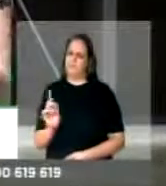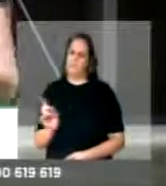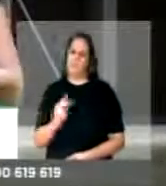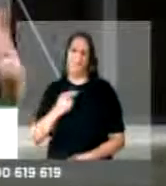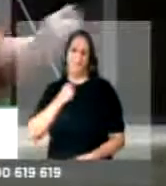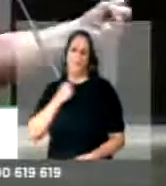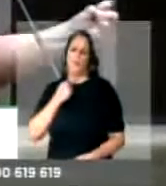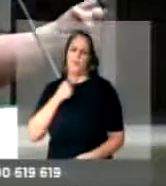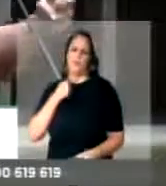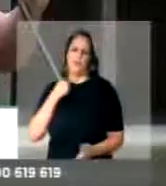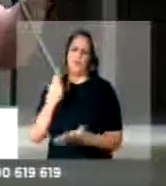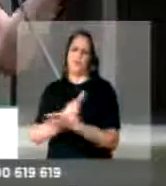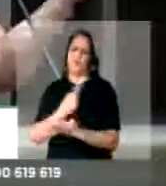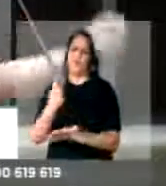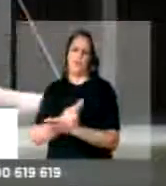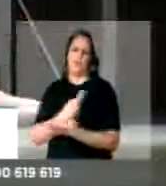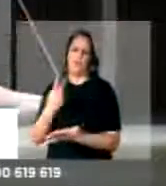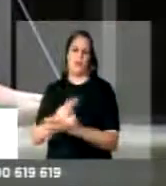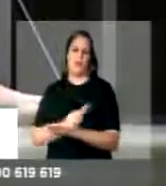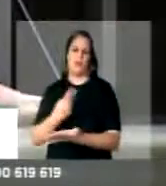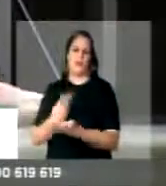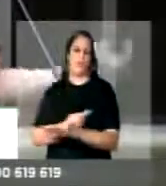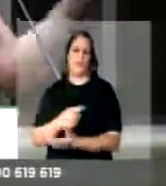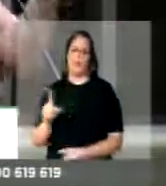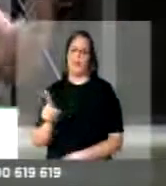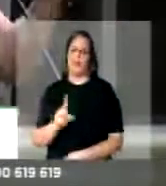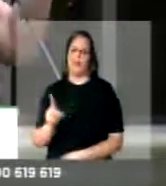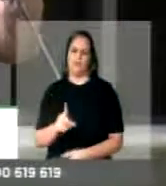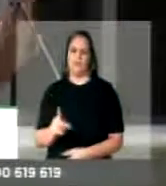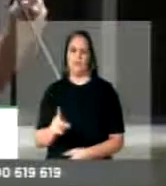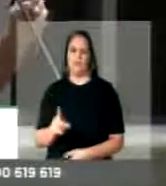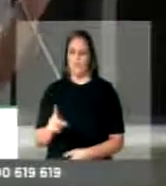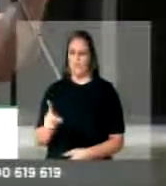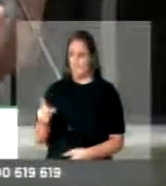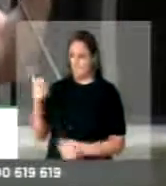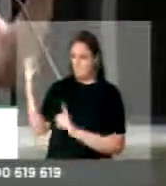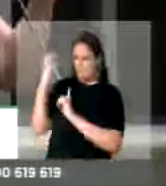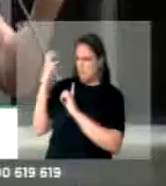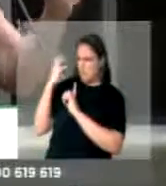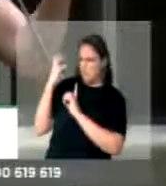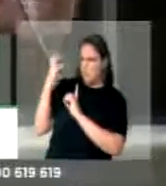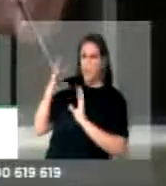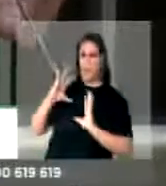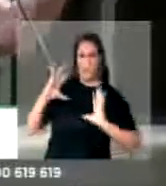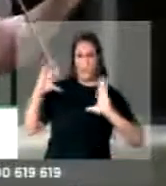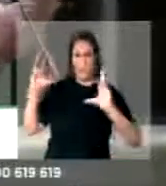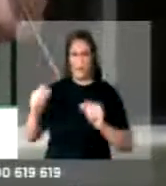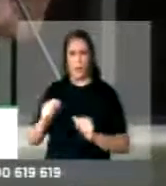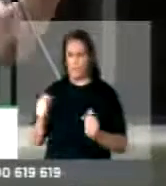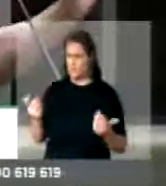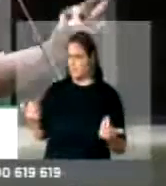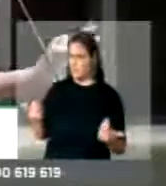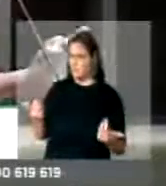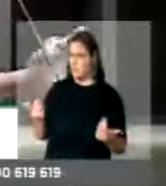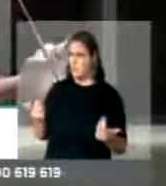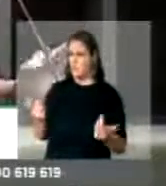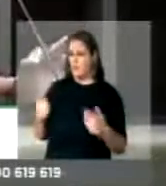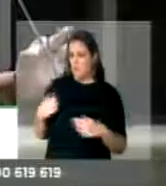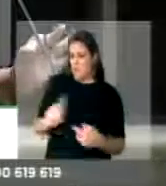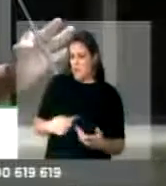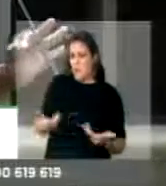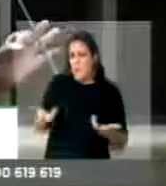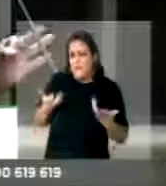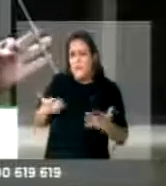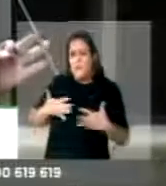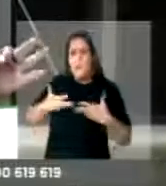essa lógica cartesiana e binária de intimidar todos aqueles que querem aprimorar